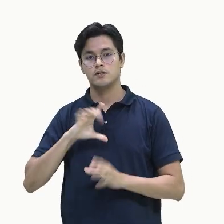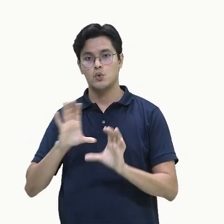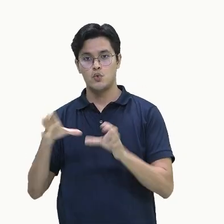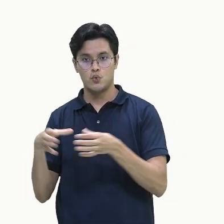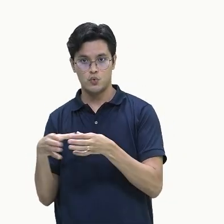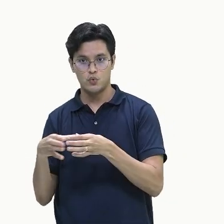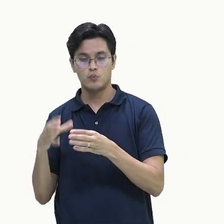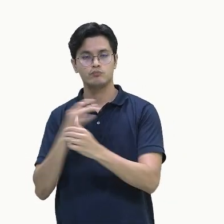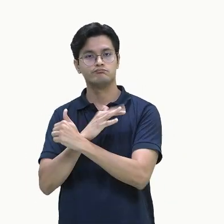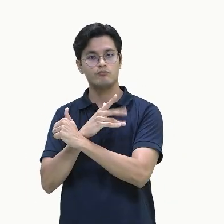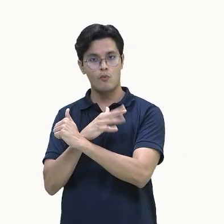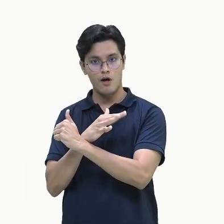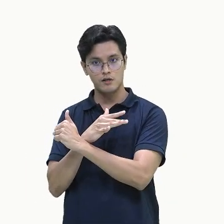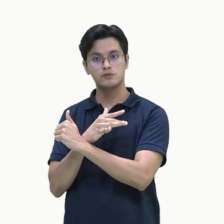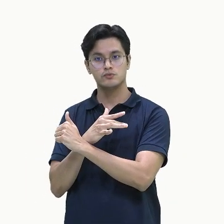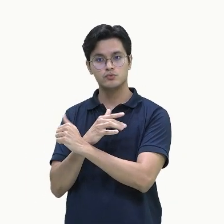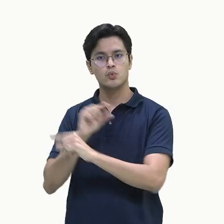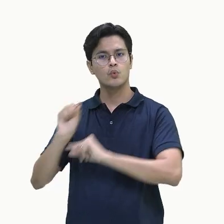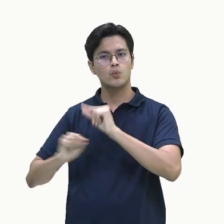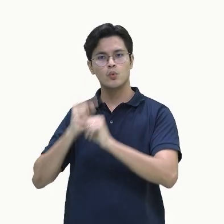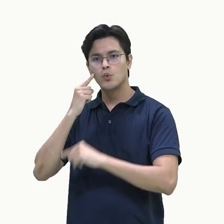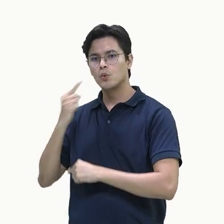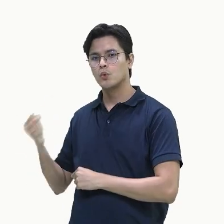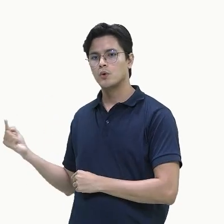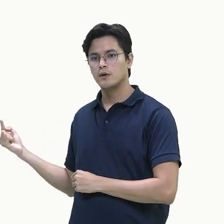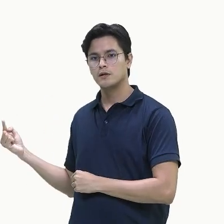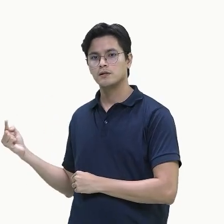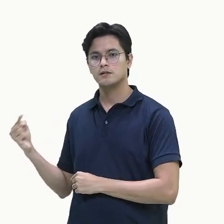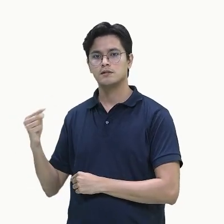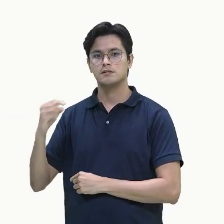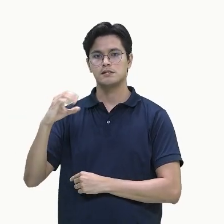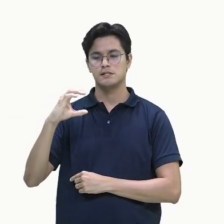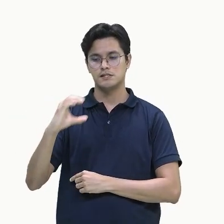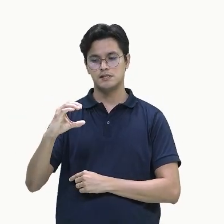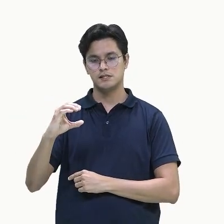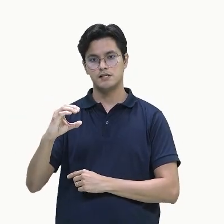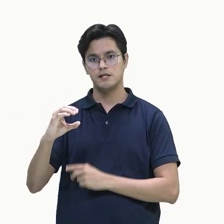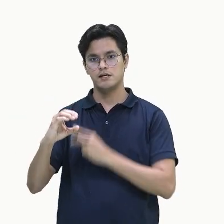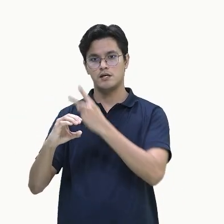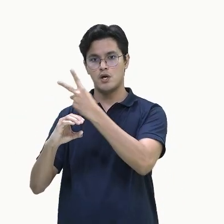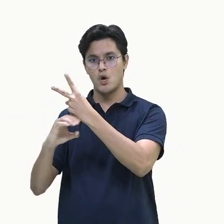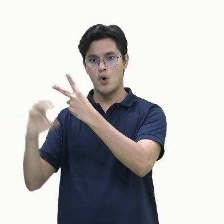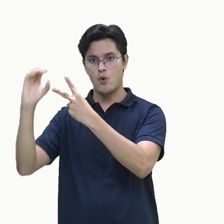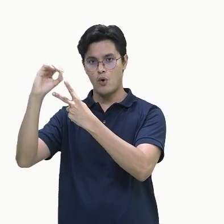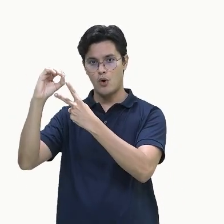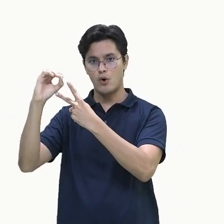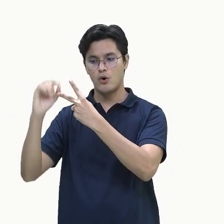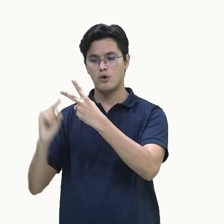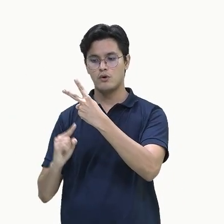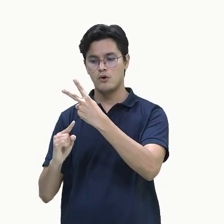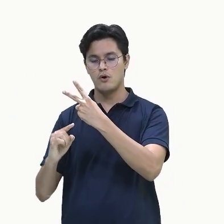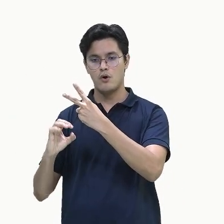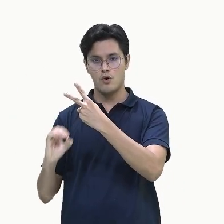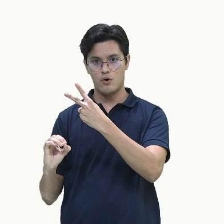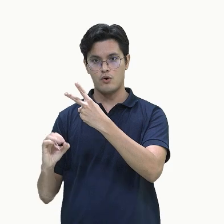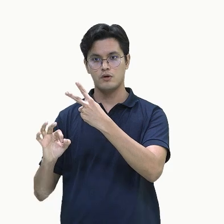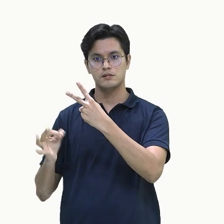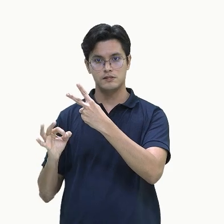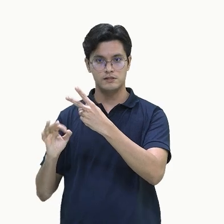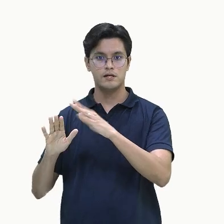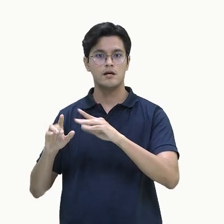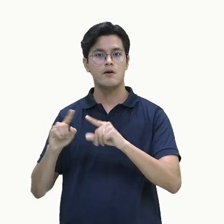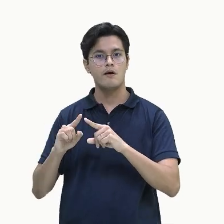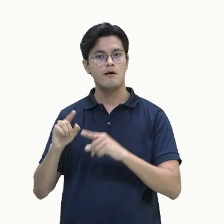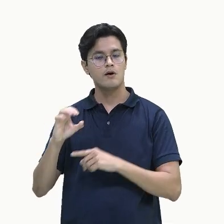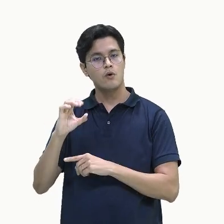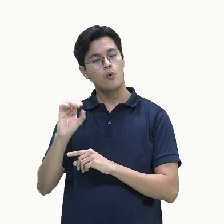ácido é o COOH, também pode aparecer COOH, tá? Mas é um